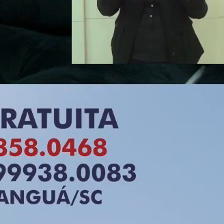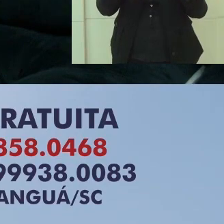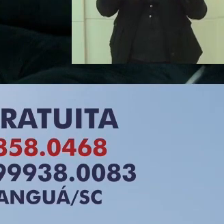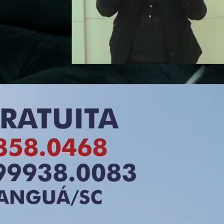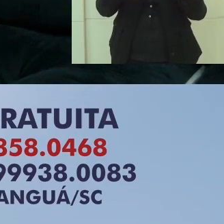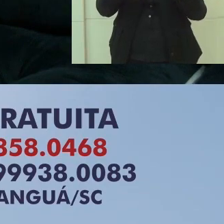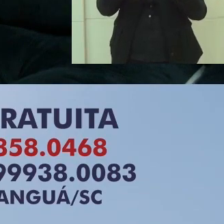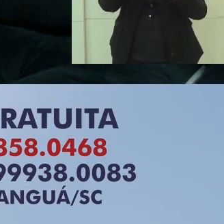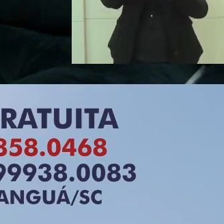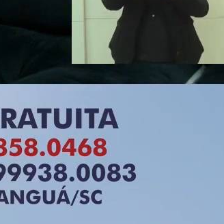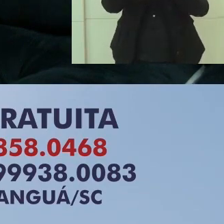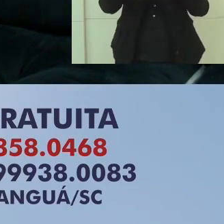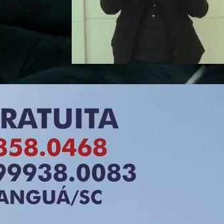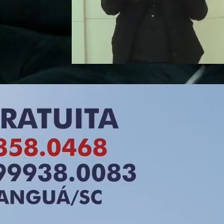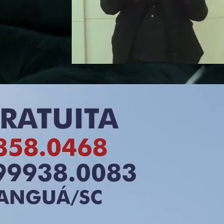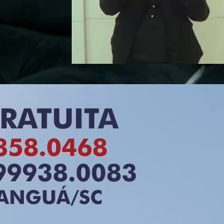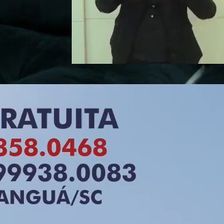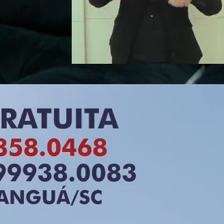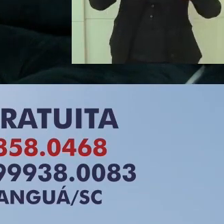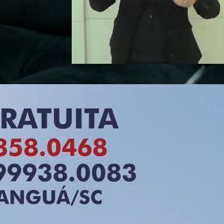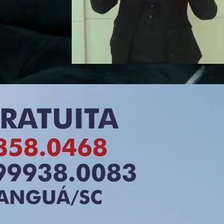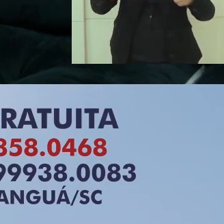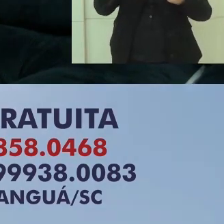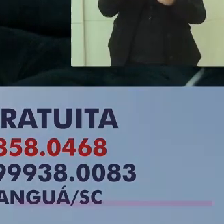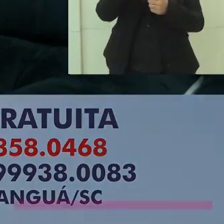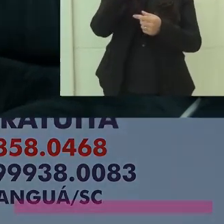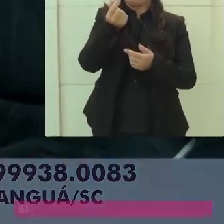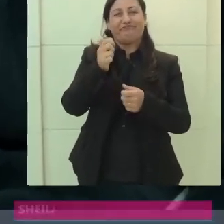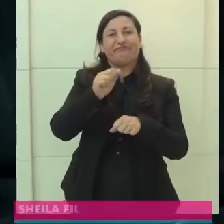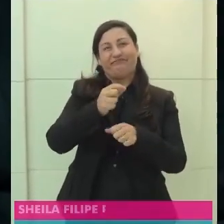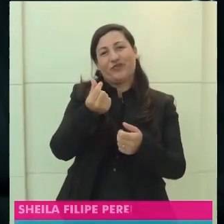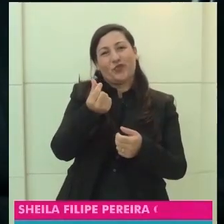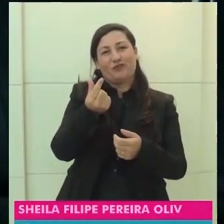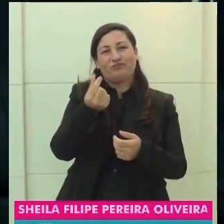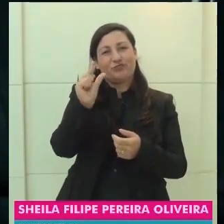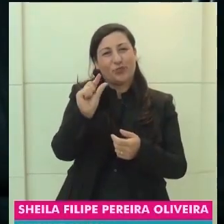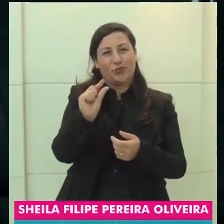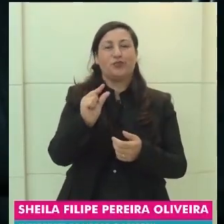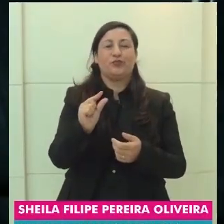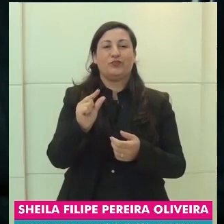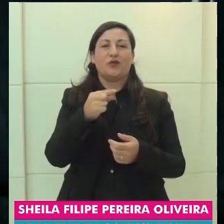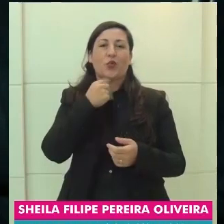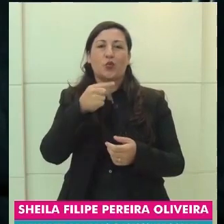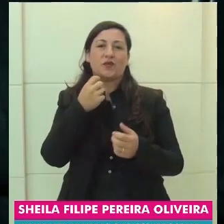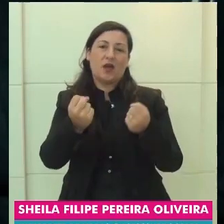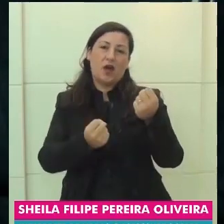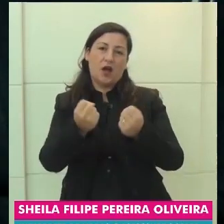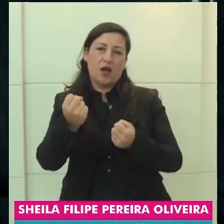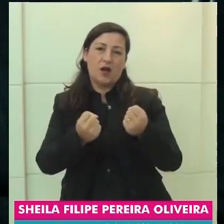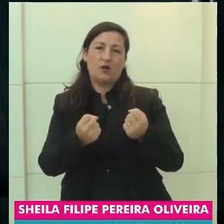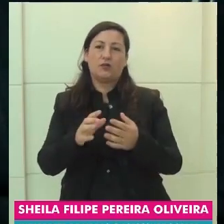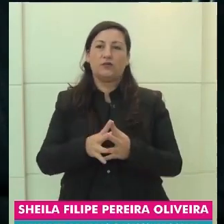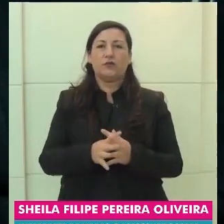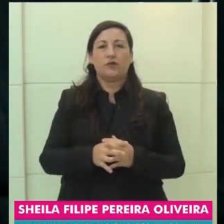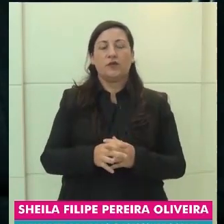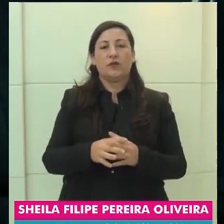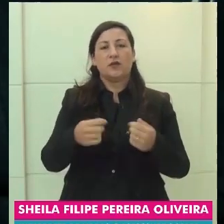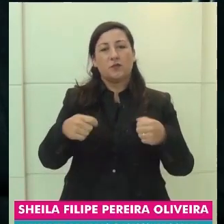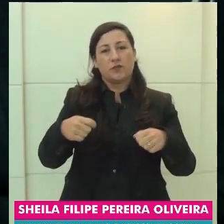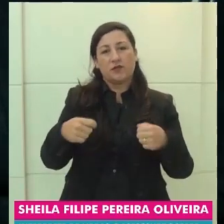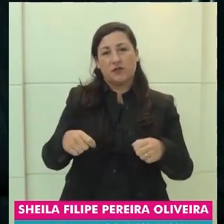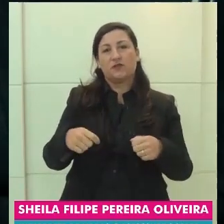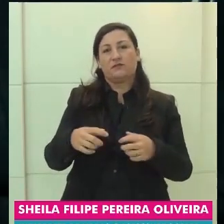conseguimos até agora, porque a nossa demanda financeira é pequena. E a gente tem contador, nós